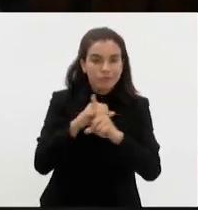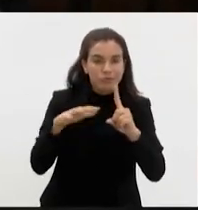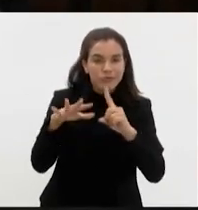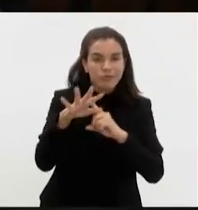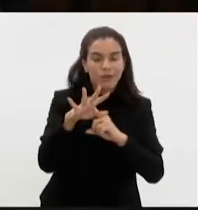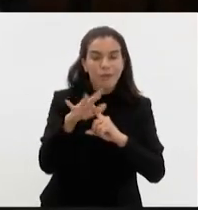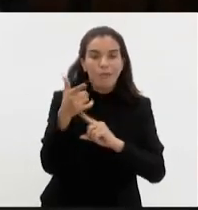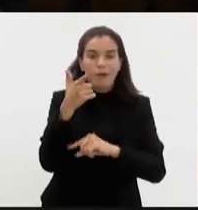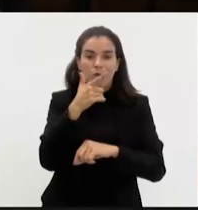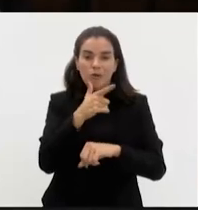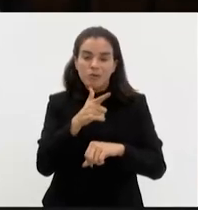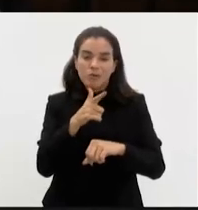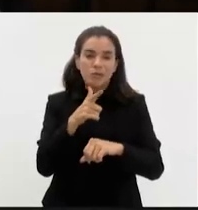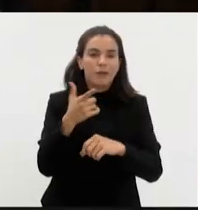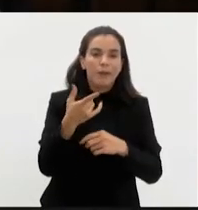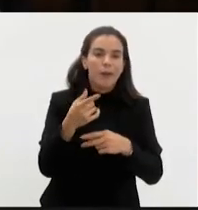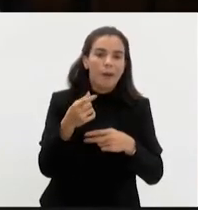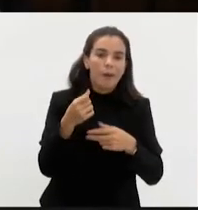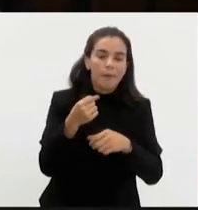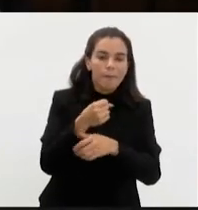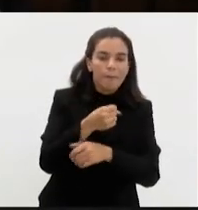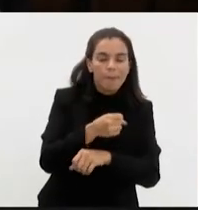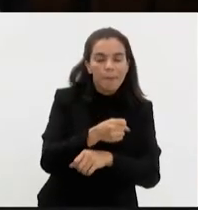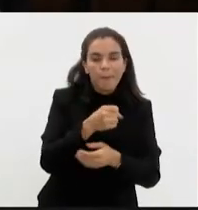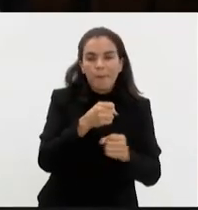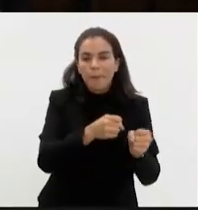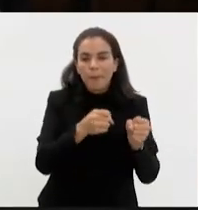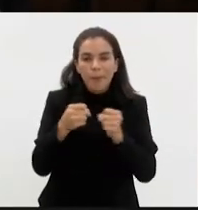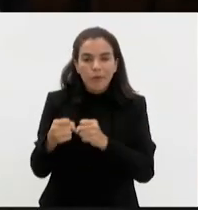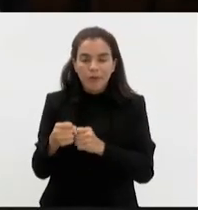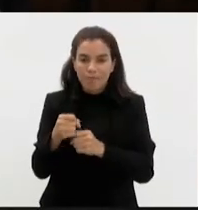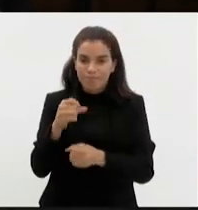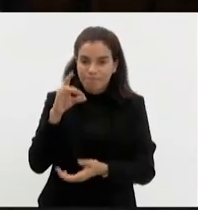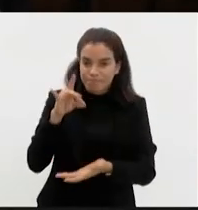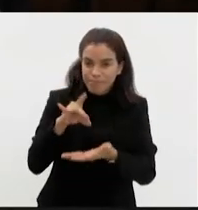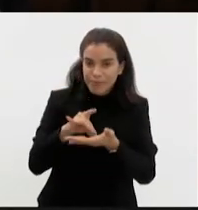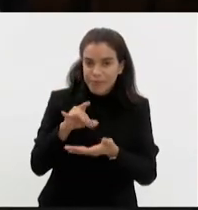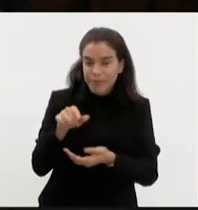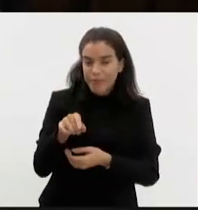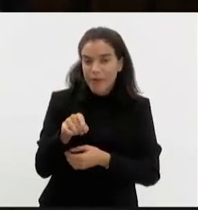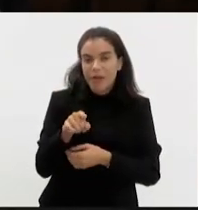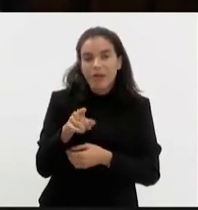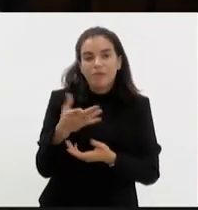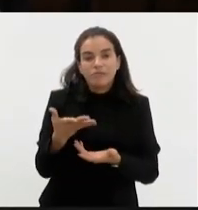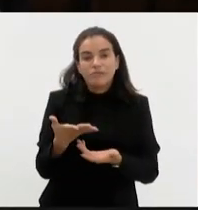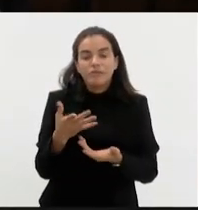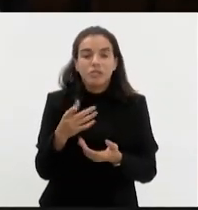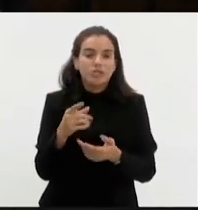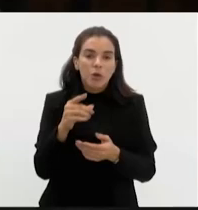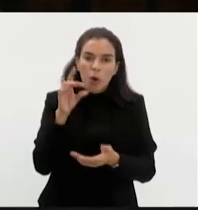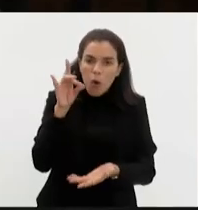acesso ao poder seja objetivamente eh arbitrado objetivamente regrado